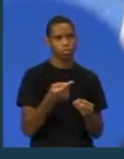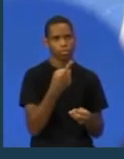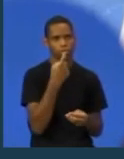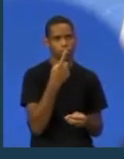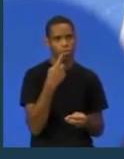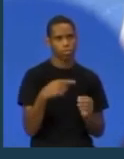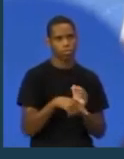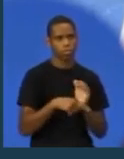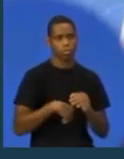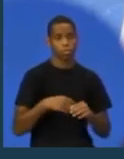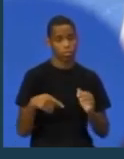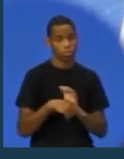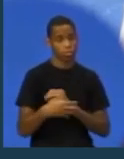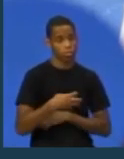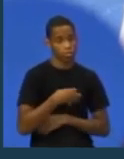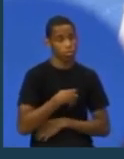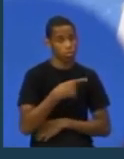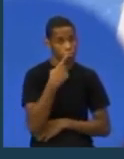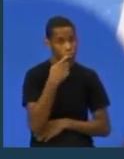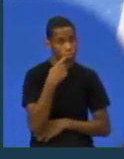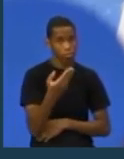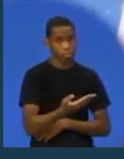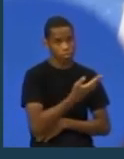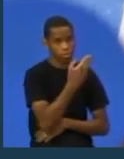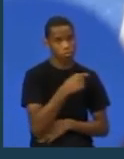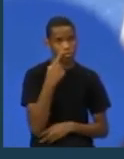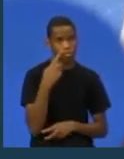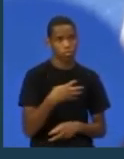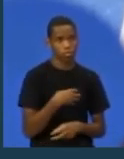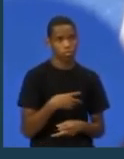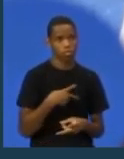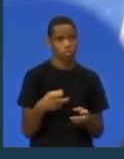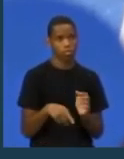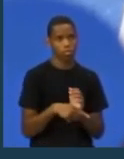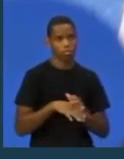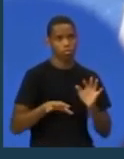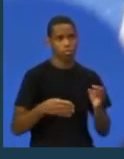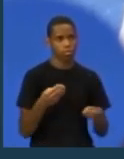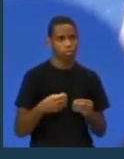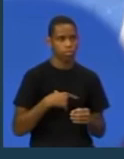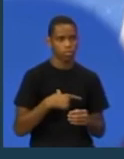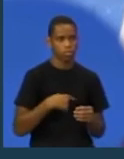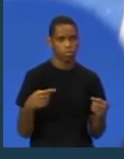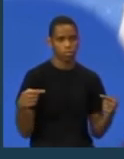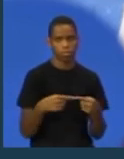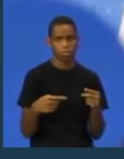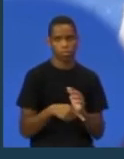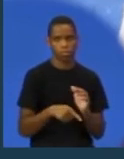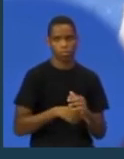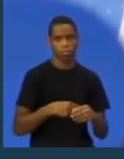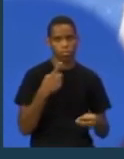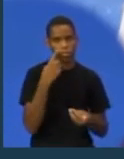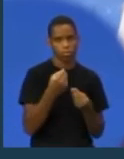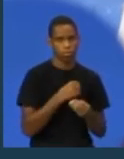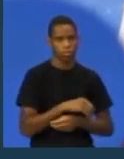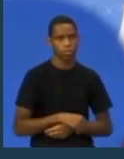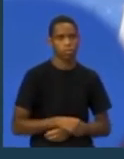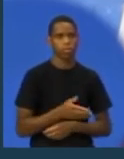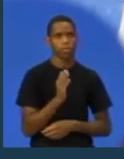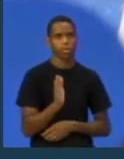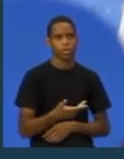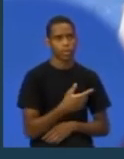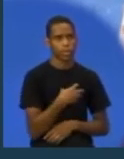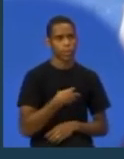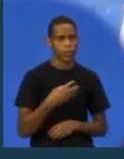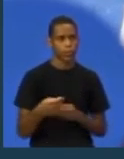de gráfico, ele geralmente ocorre quando você quer ver o comportamento de uma variável em relação ao tempo. Então, nós temos lá o